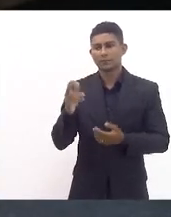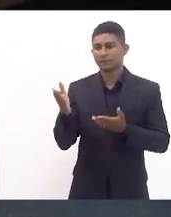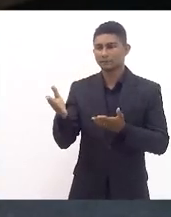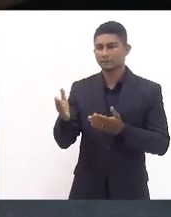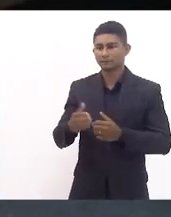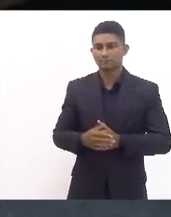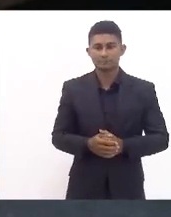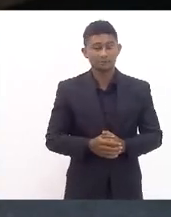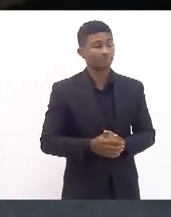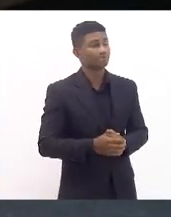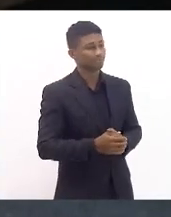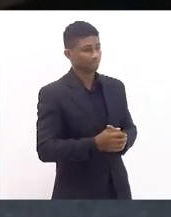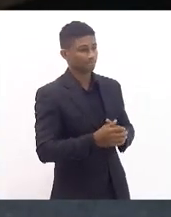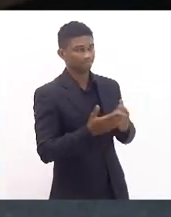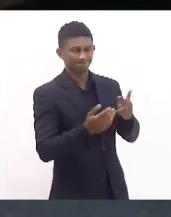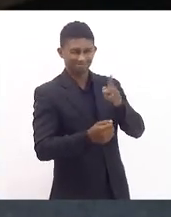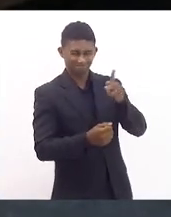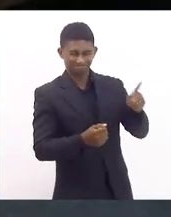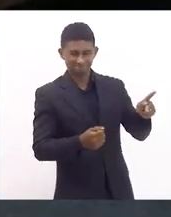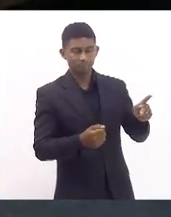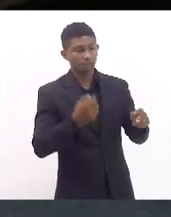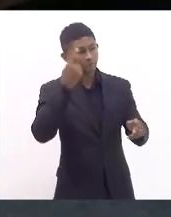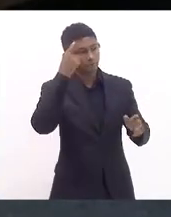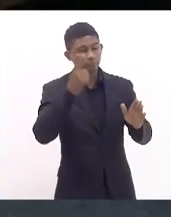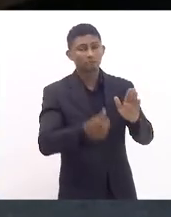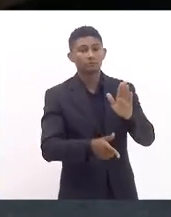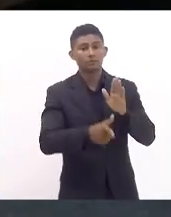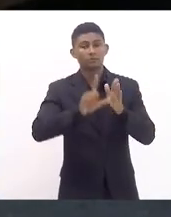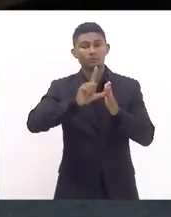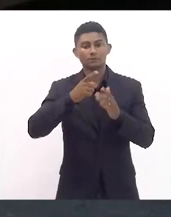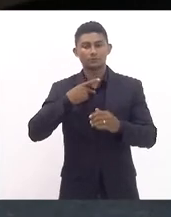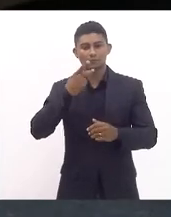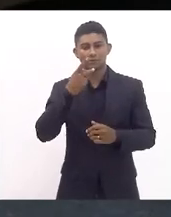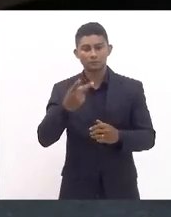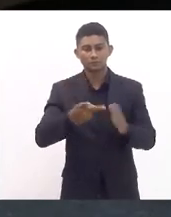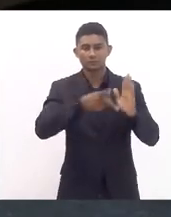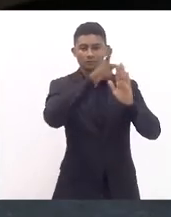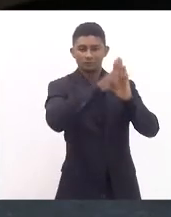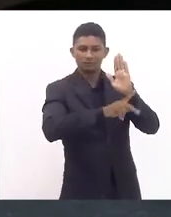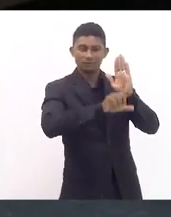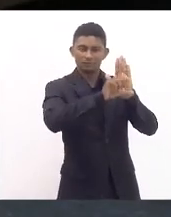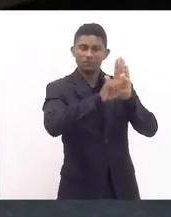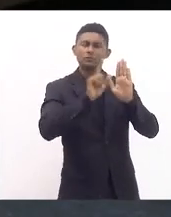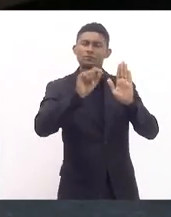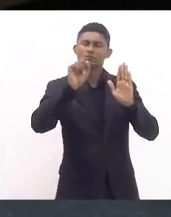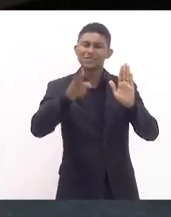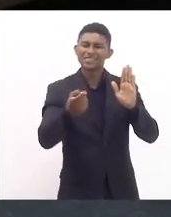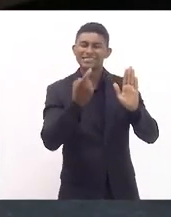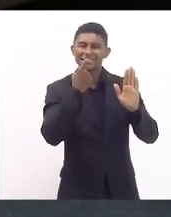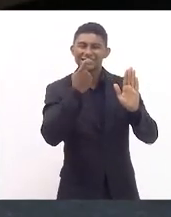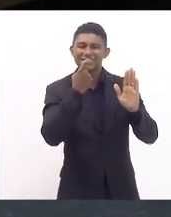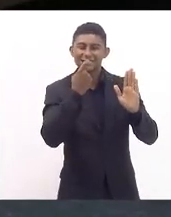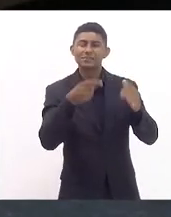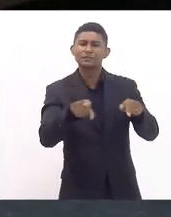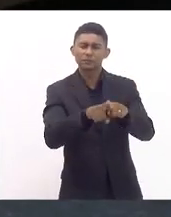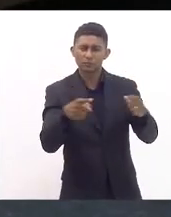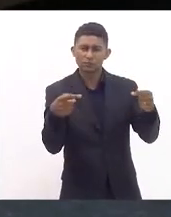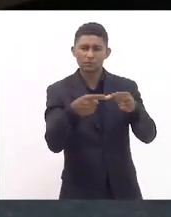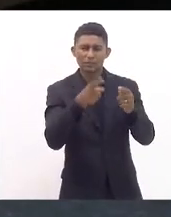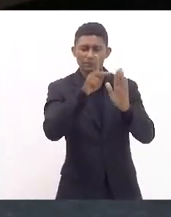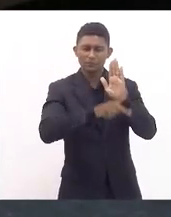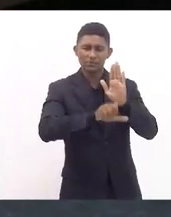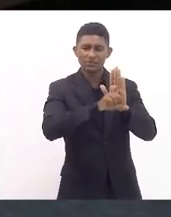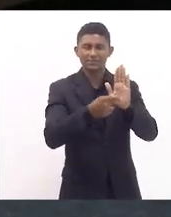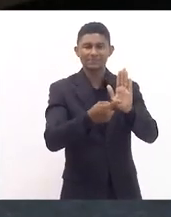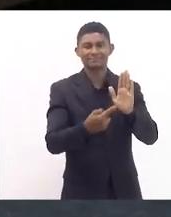André, uma parte do que eu falei antes no seu projeto do plástico, na verdade, até se aplicava a esse. Fiquei contente que